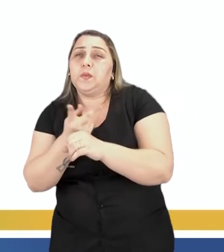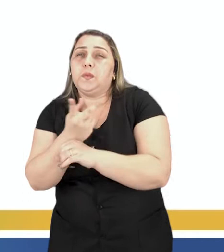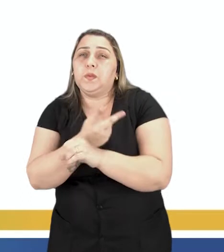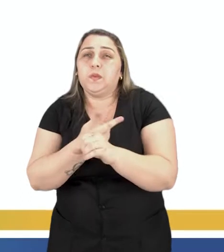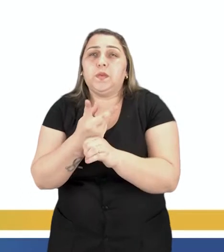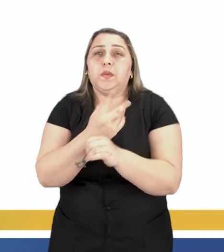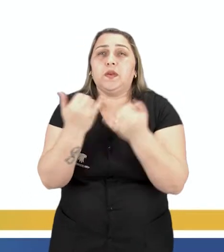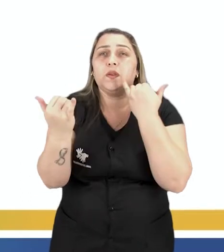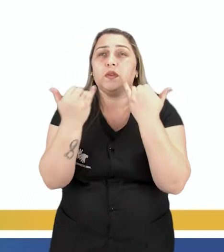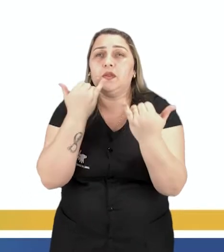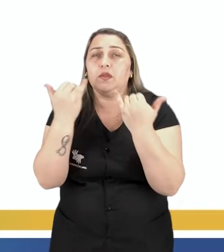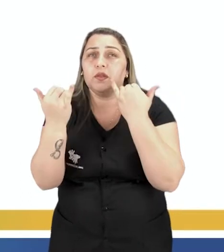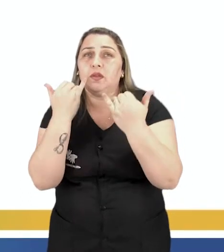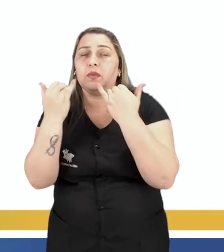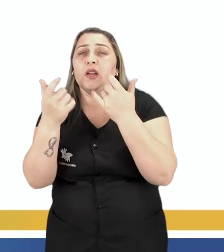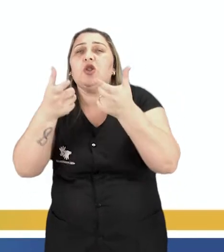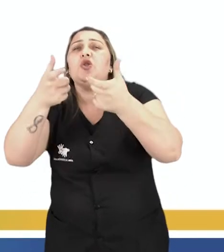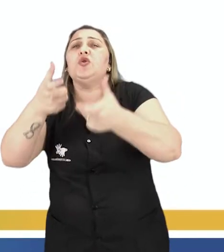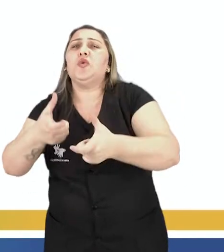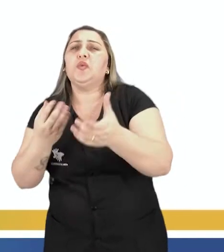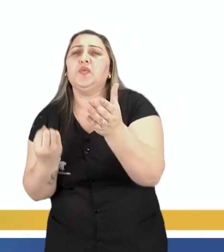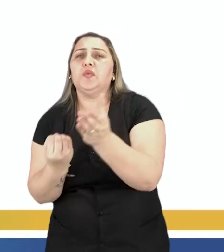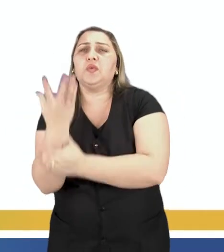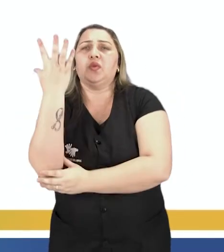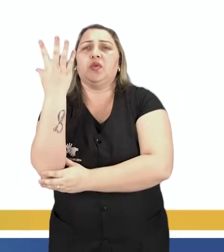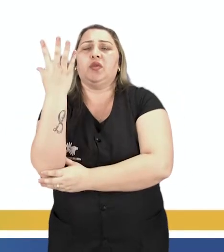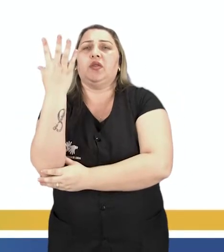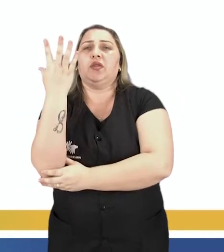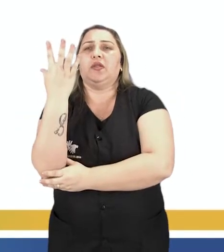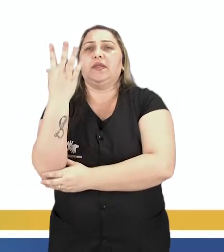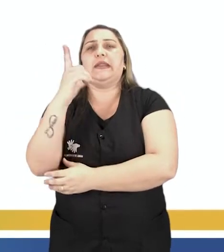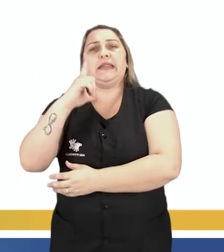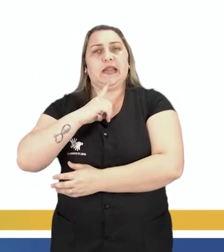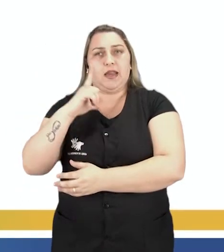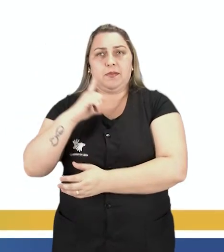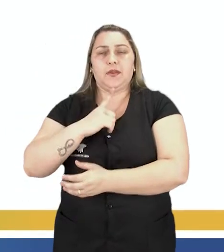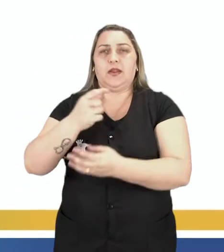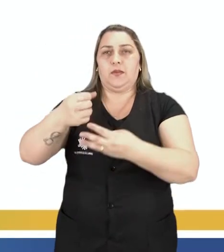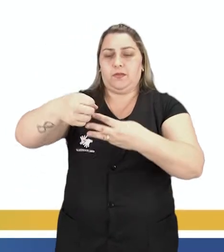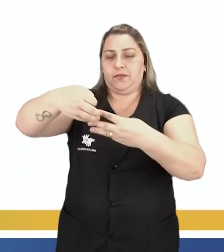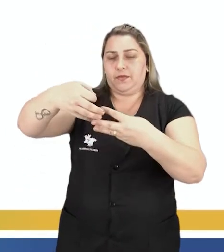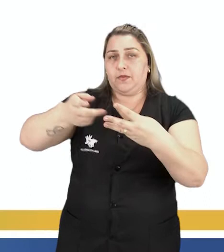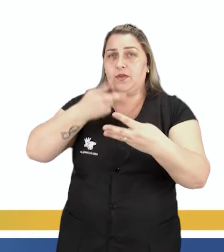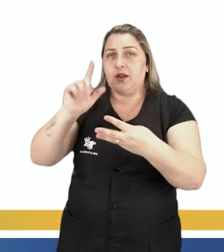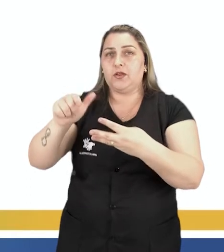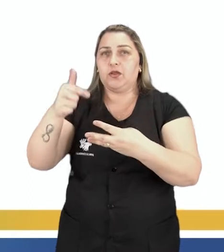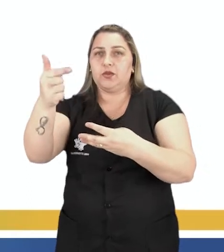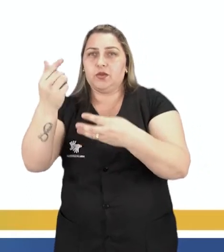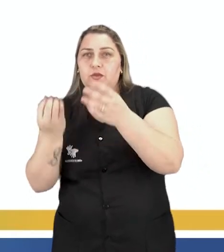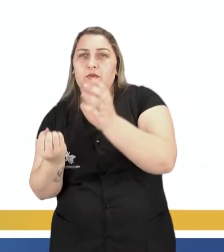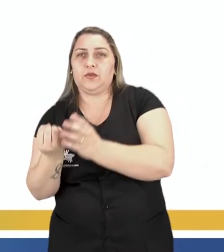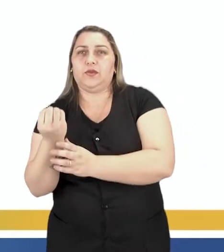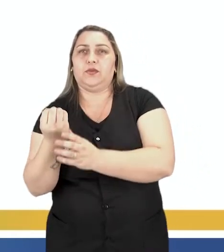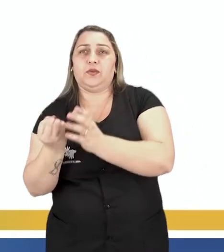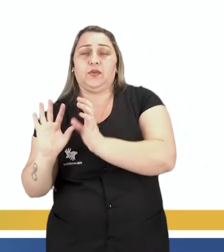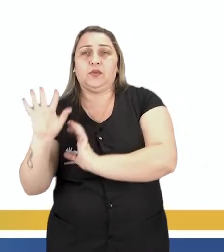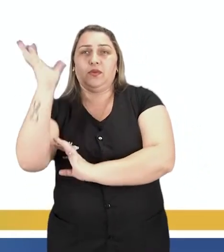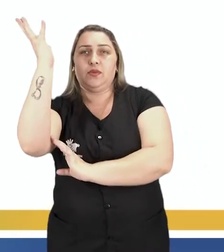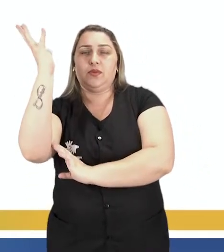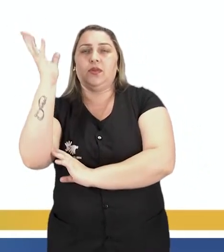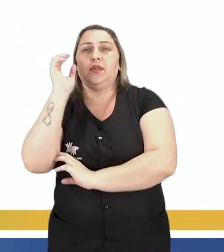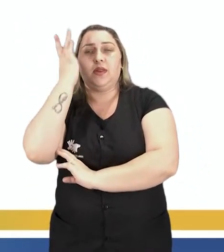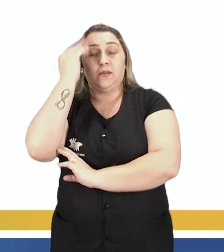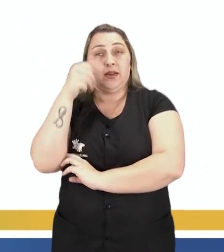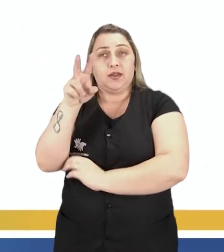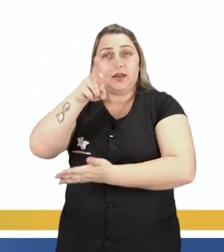fonte. Isso porque as fontes confiáveis sempre citam outras fontes, tá? Essa é uma das formas mais eficazes de saber se o